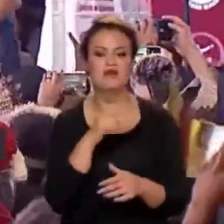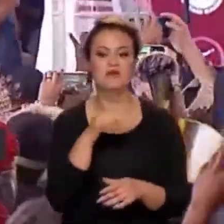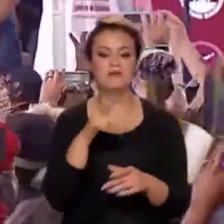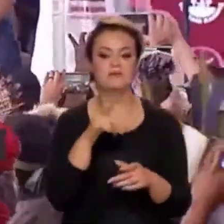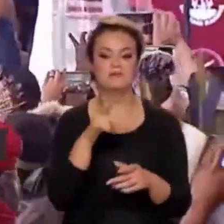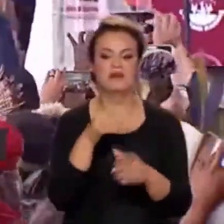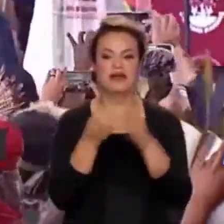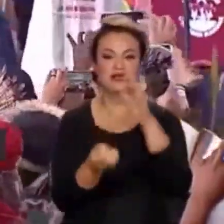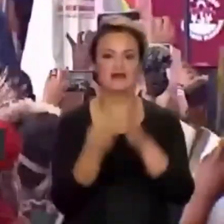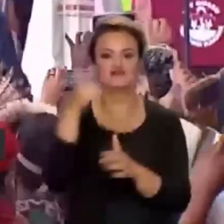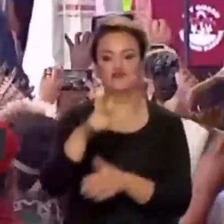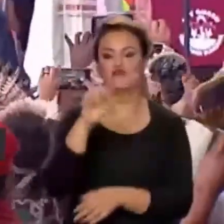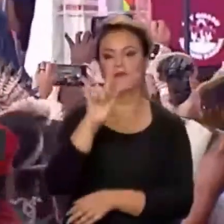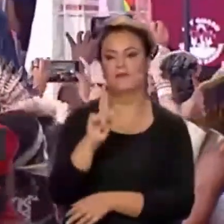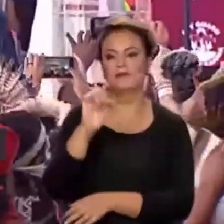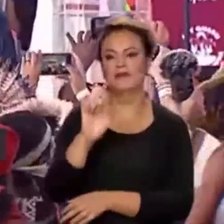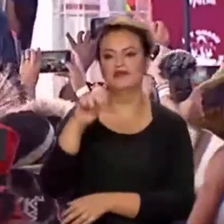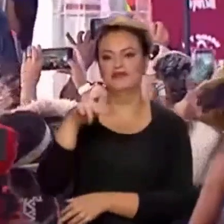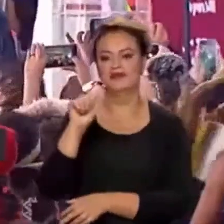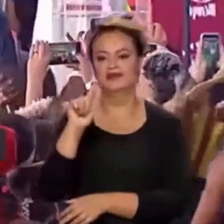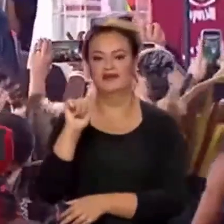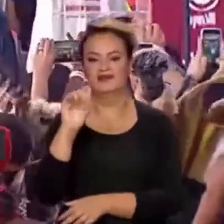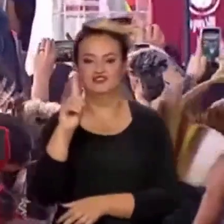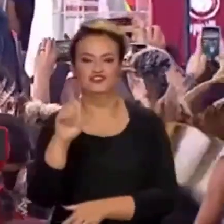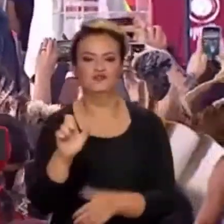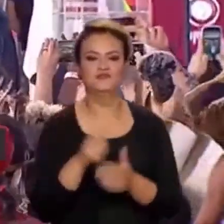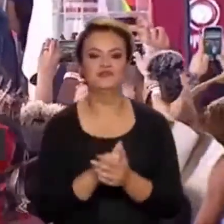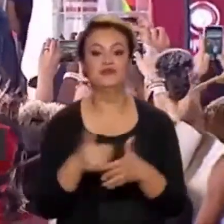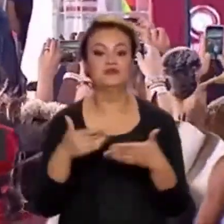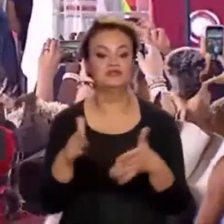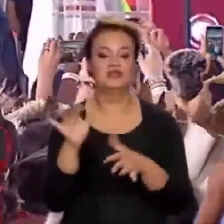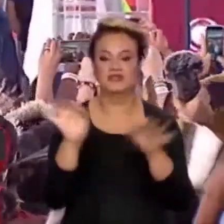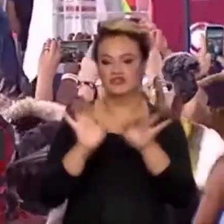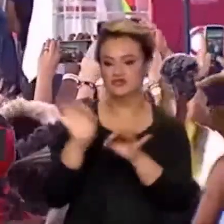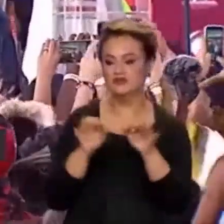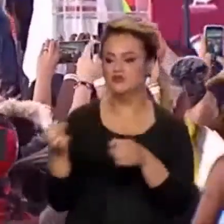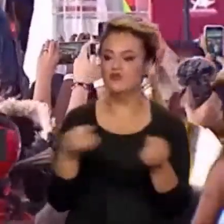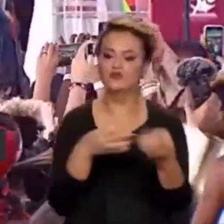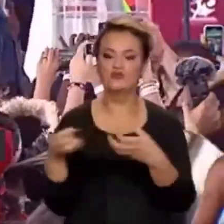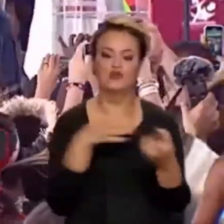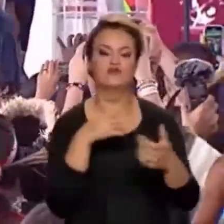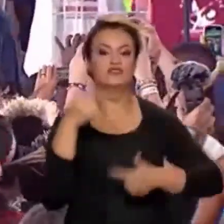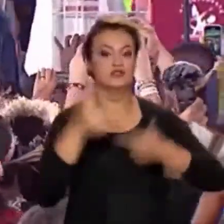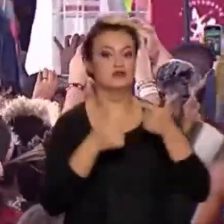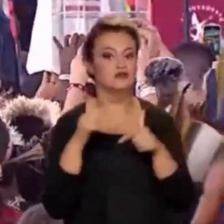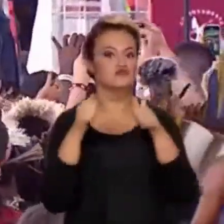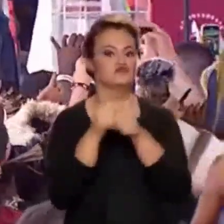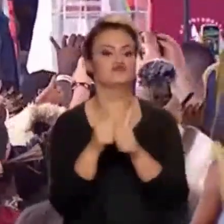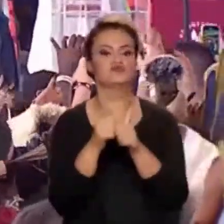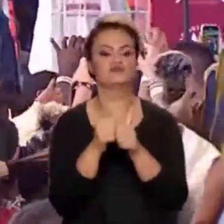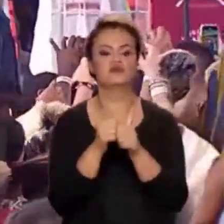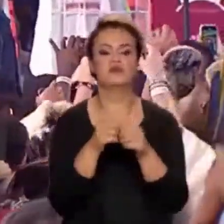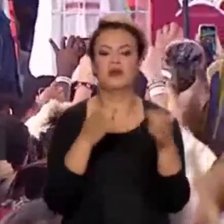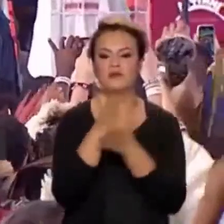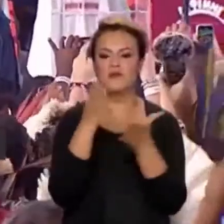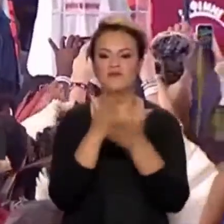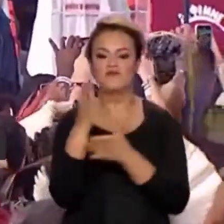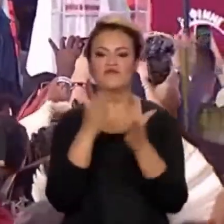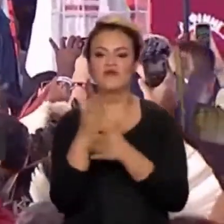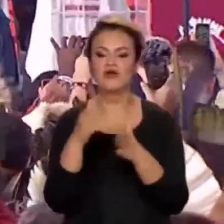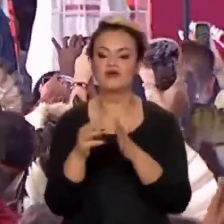da PNEGAD. Com o Ministério da Gestão e Inovação, estamos trabalhando firme pela aprovação